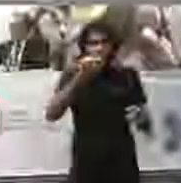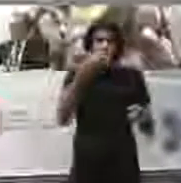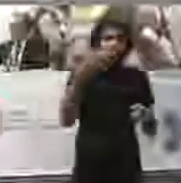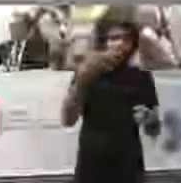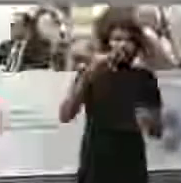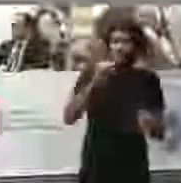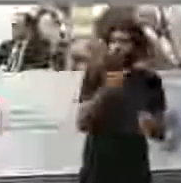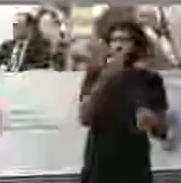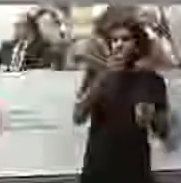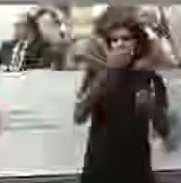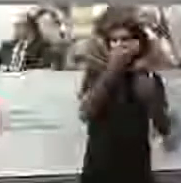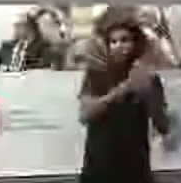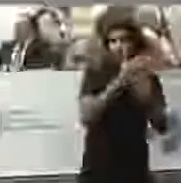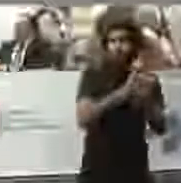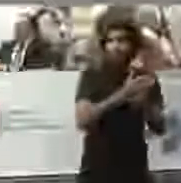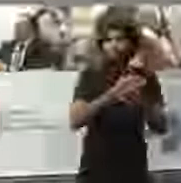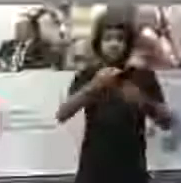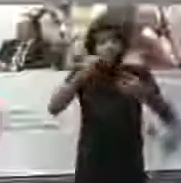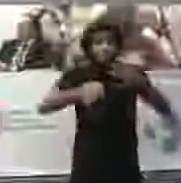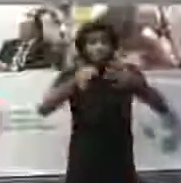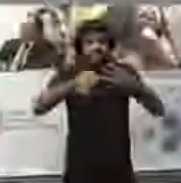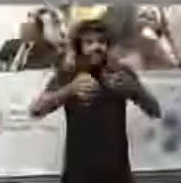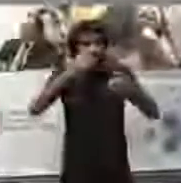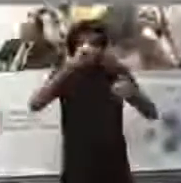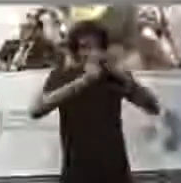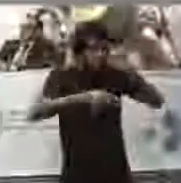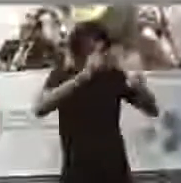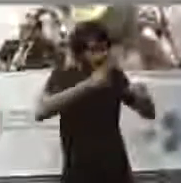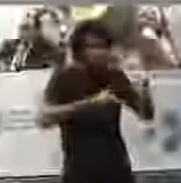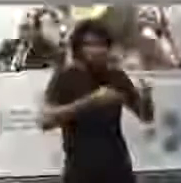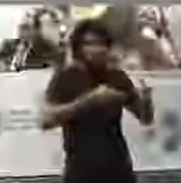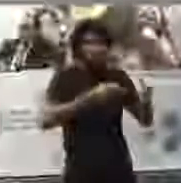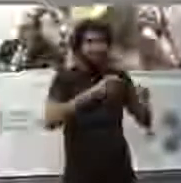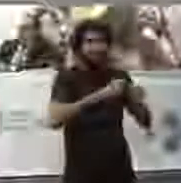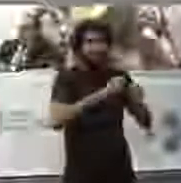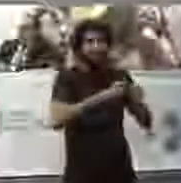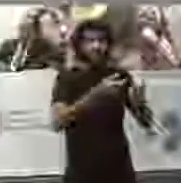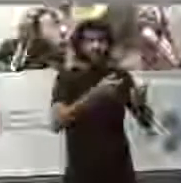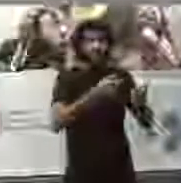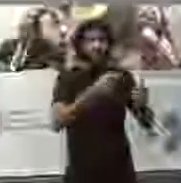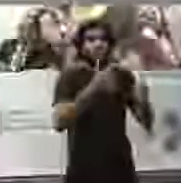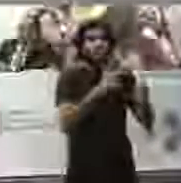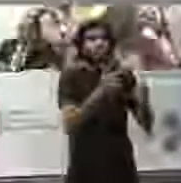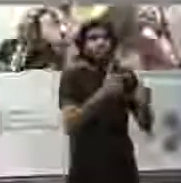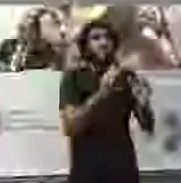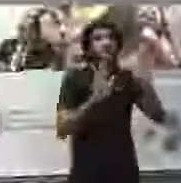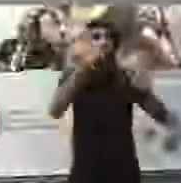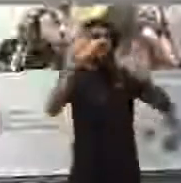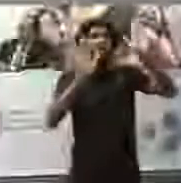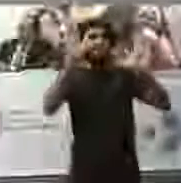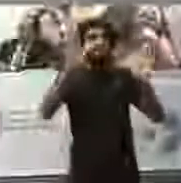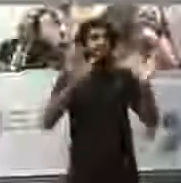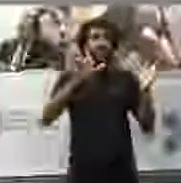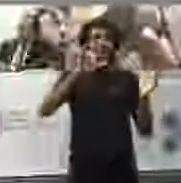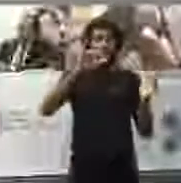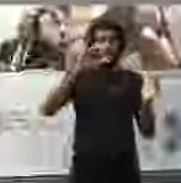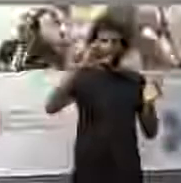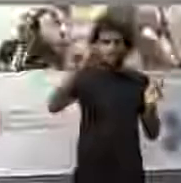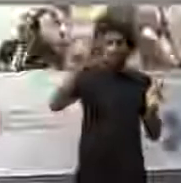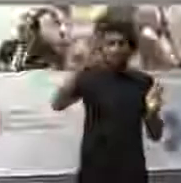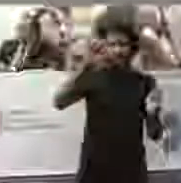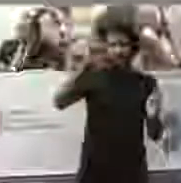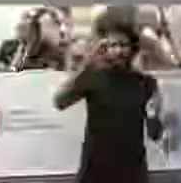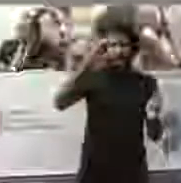bastante curioso é o seguinte o judiciário não manda que faça a gente olha compre sem licitação compras simplesmente pega o dinheiro e compre ele fala